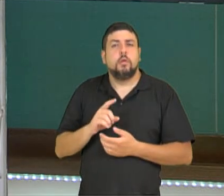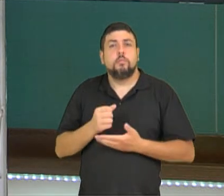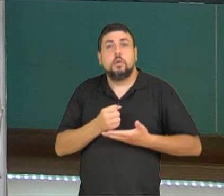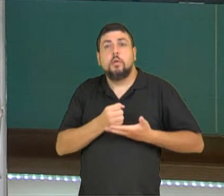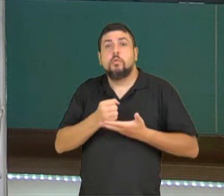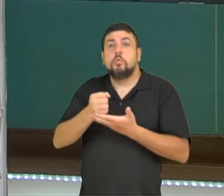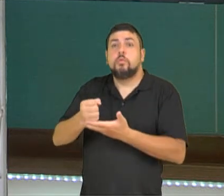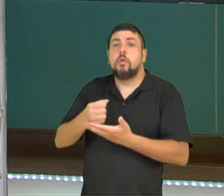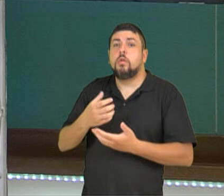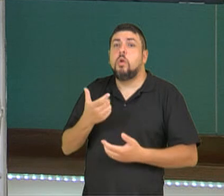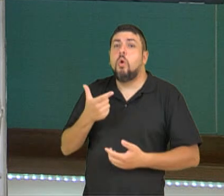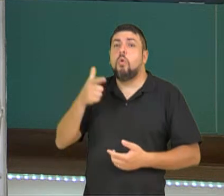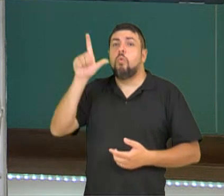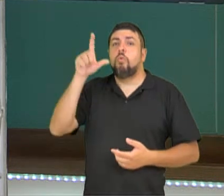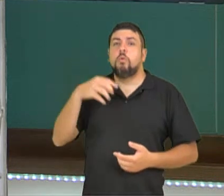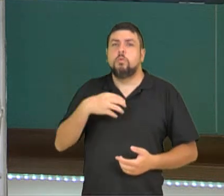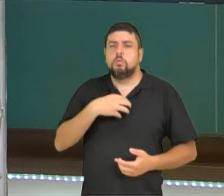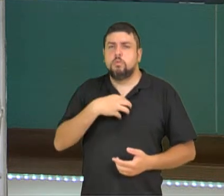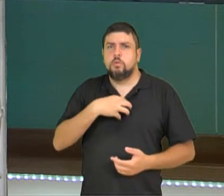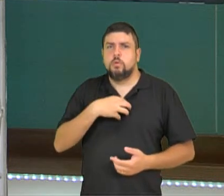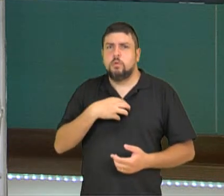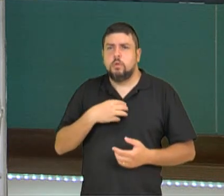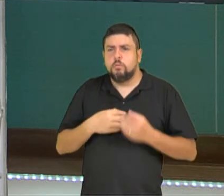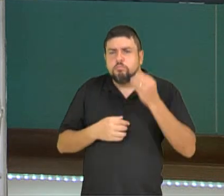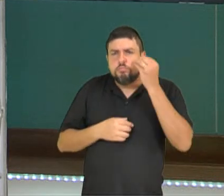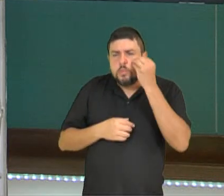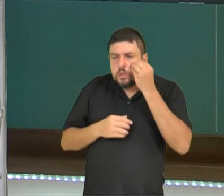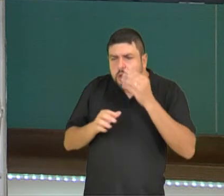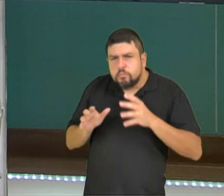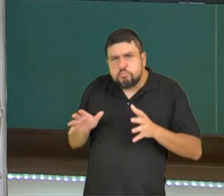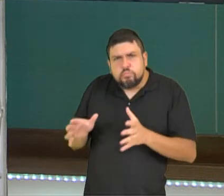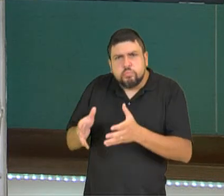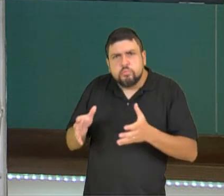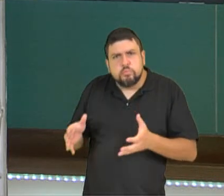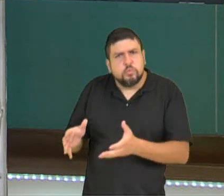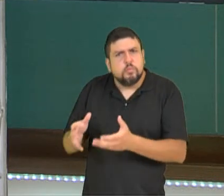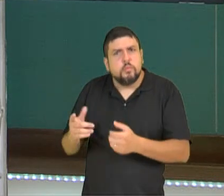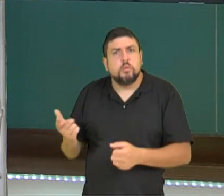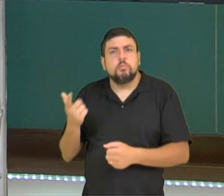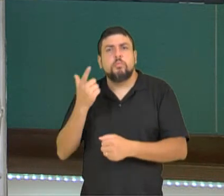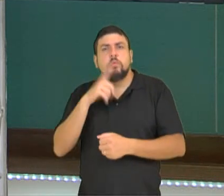forma, ajudar a ela sair dessa situação vulnerável.